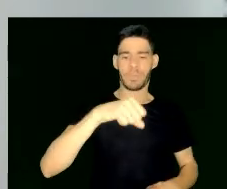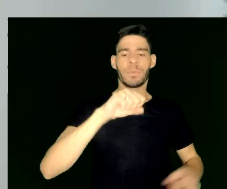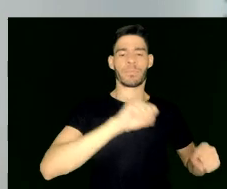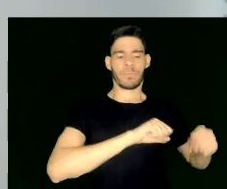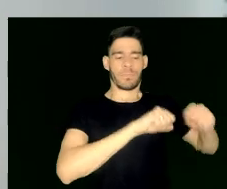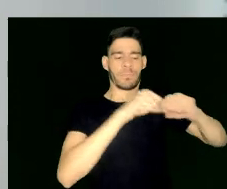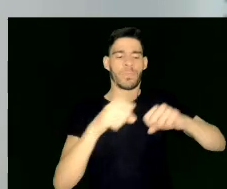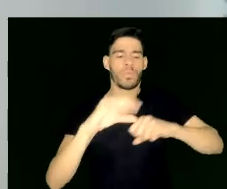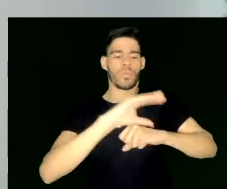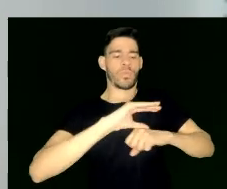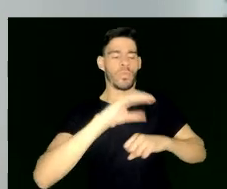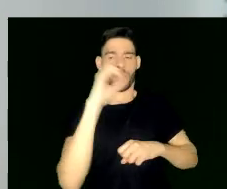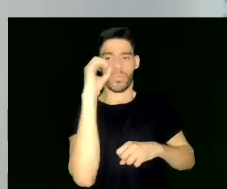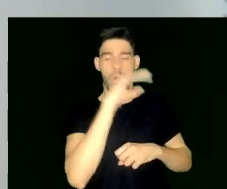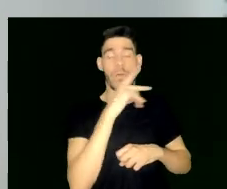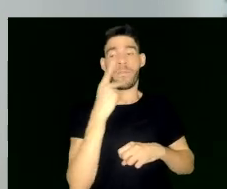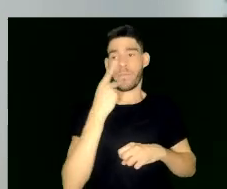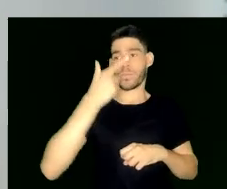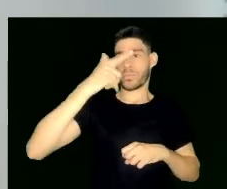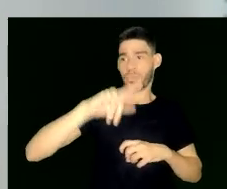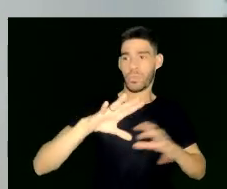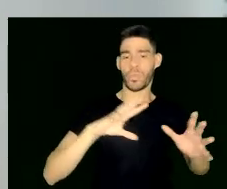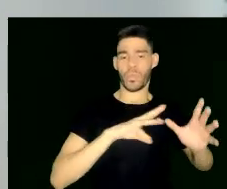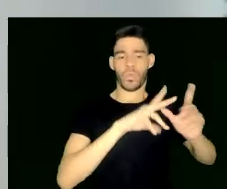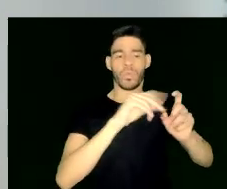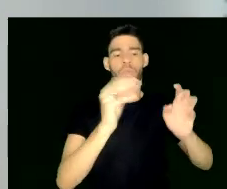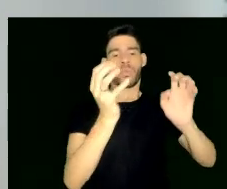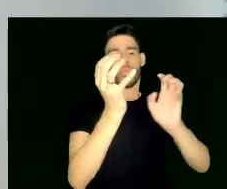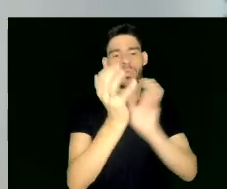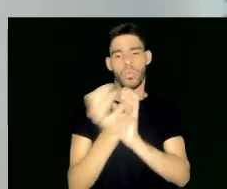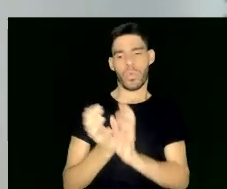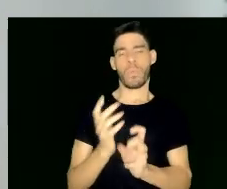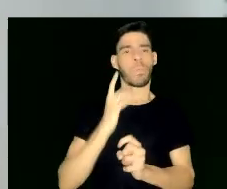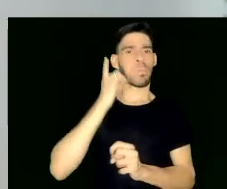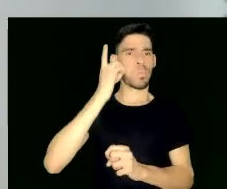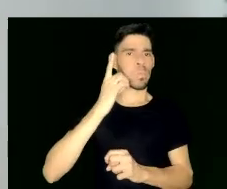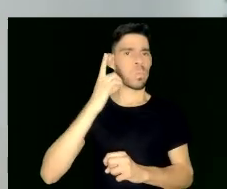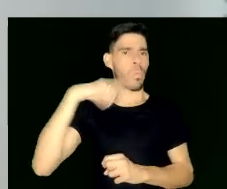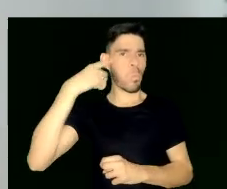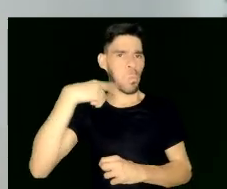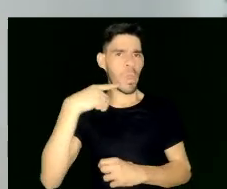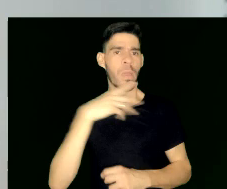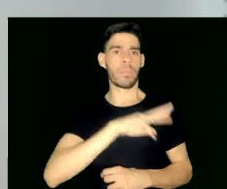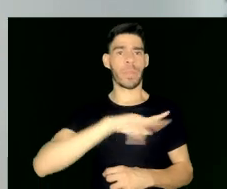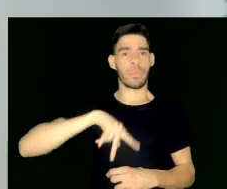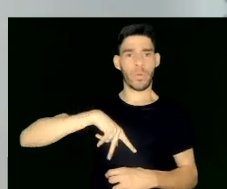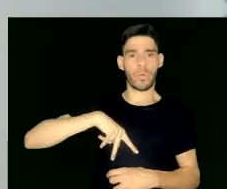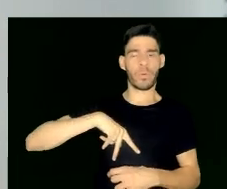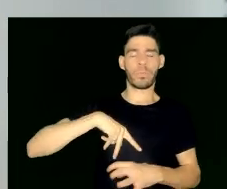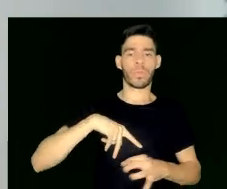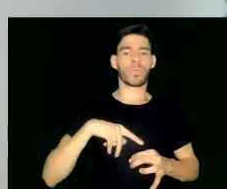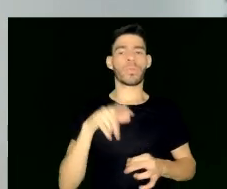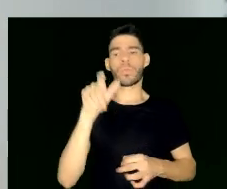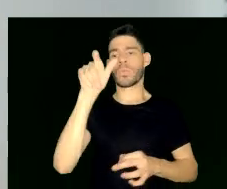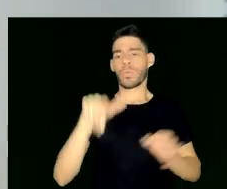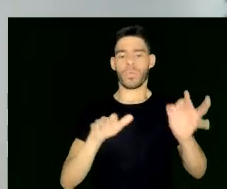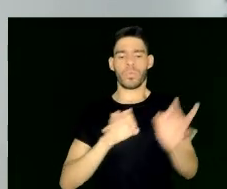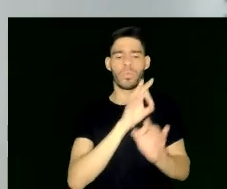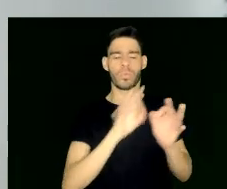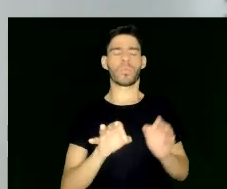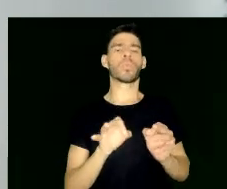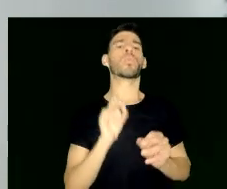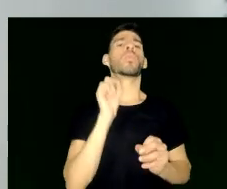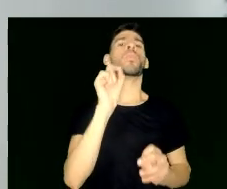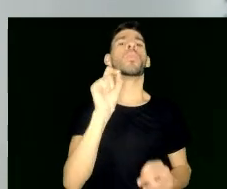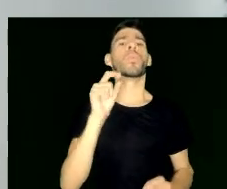no combate ao constitucionalismo abusivo, repito, por todos os seus integrantes, advogados, ministérios públicos,